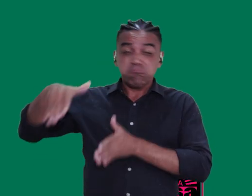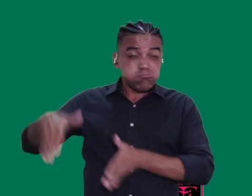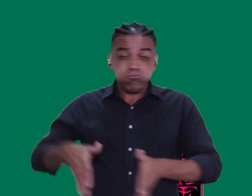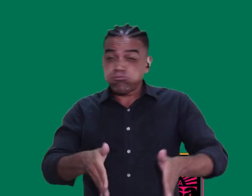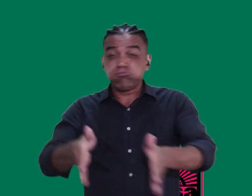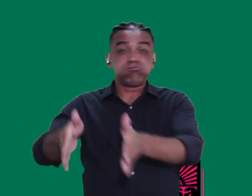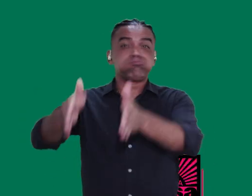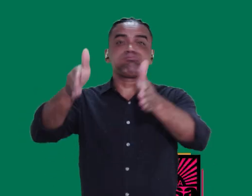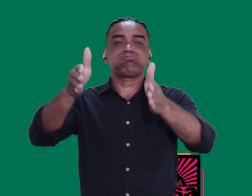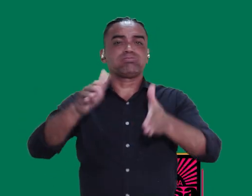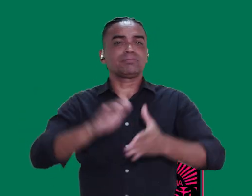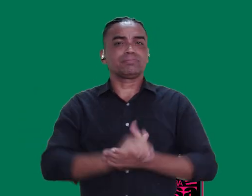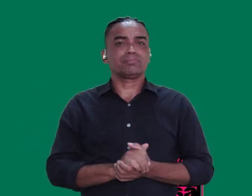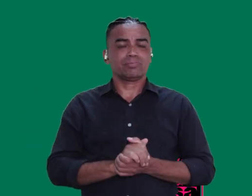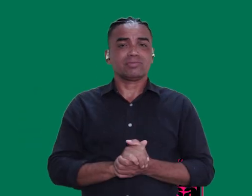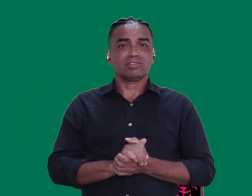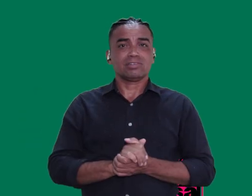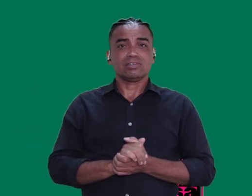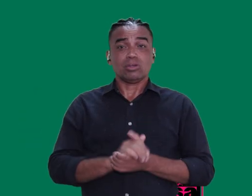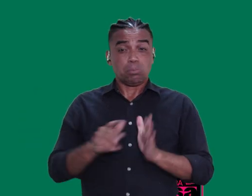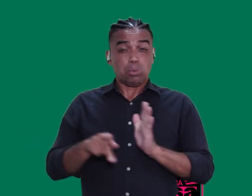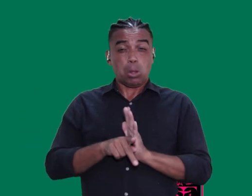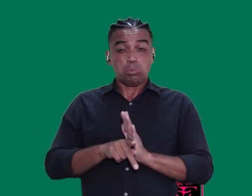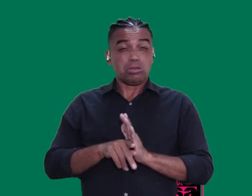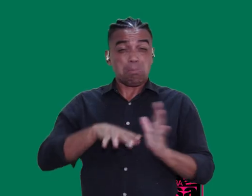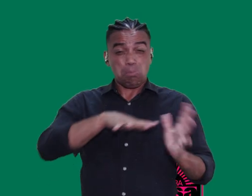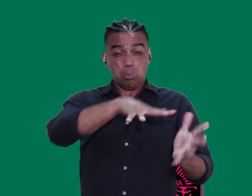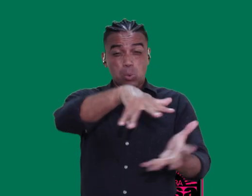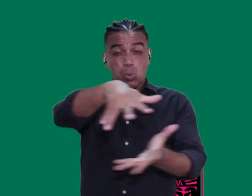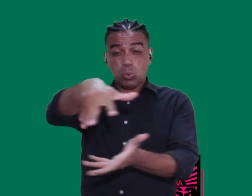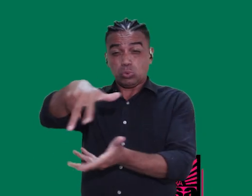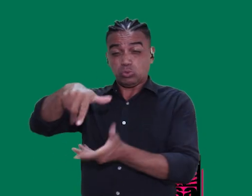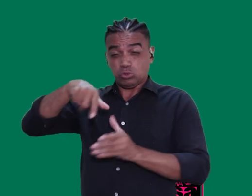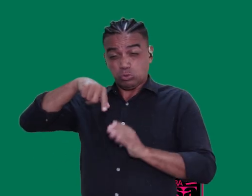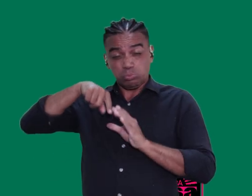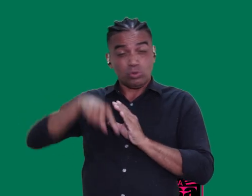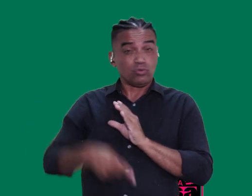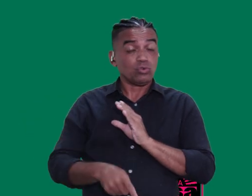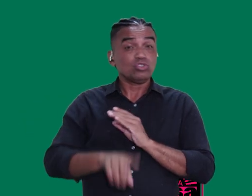estradas. Há mundos submersos que